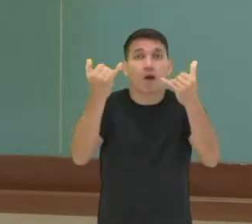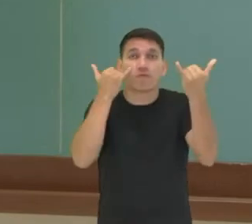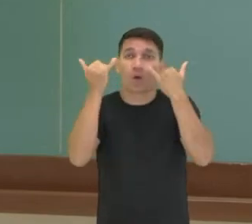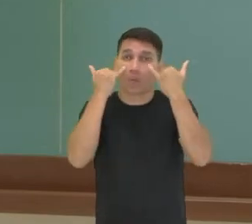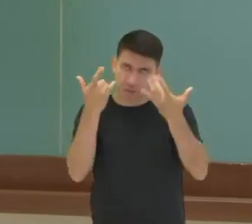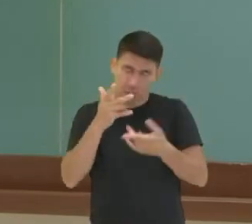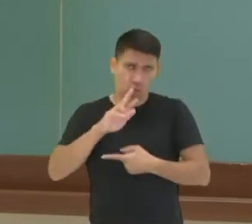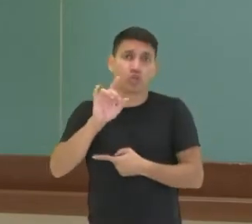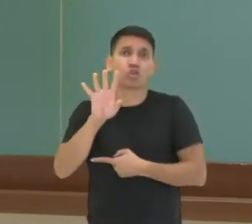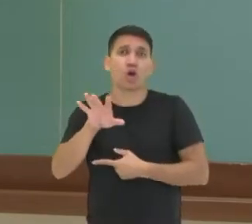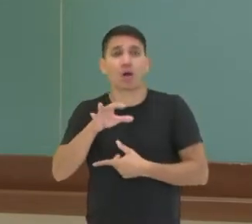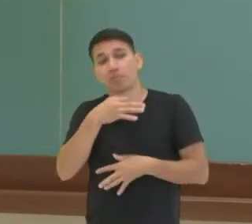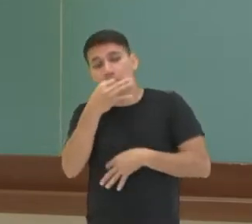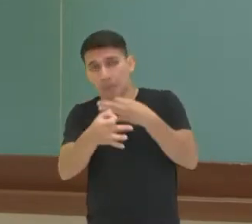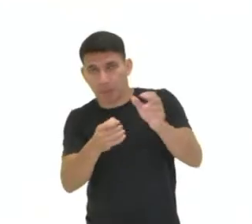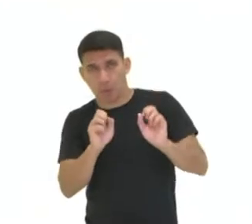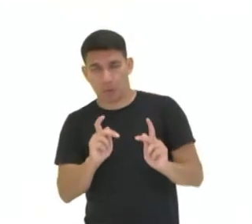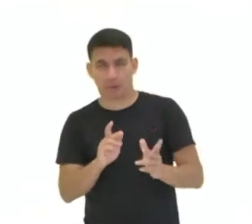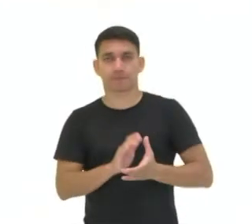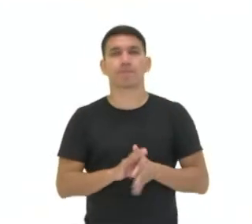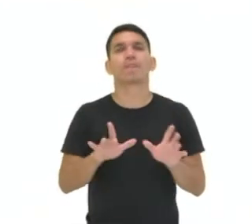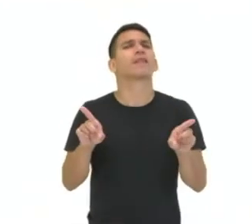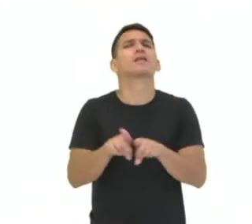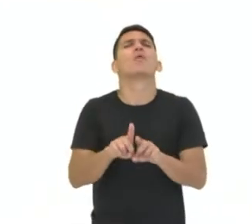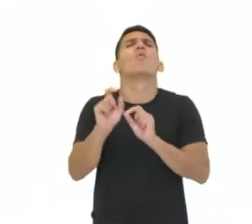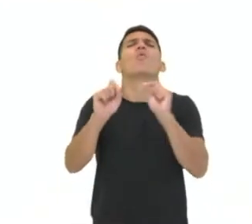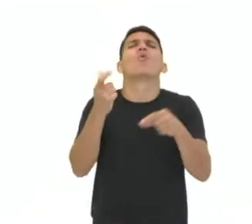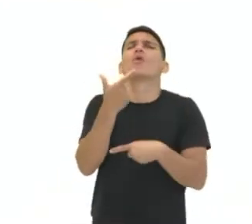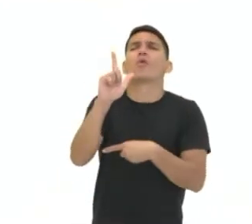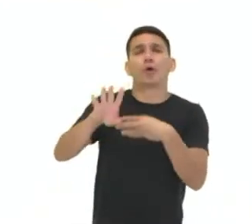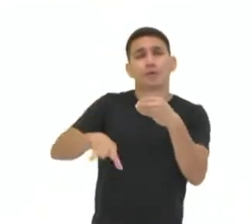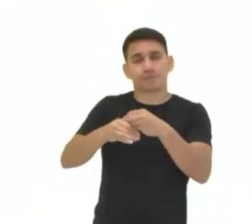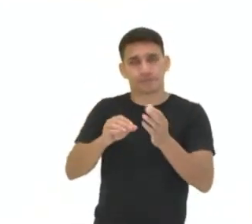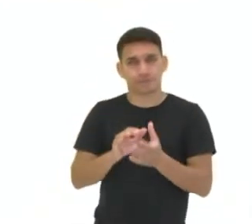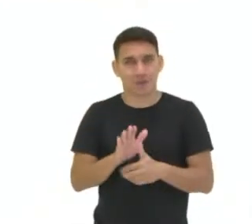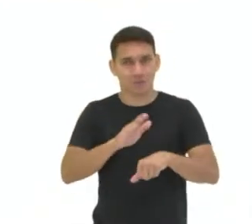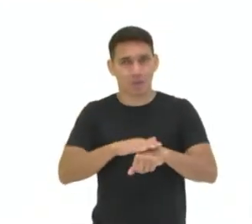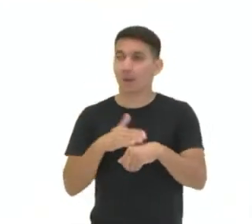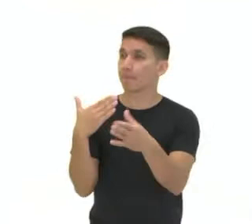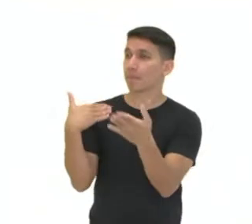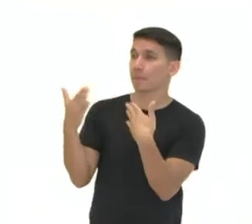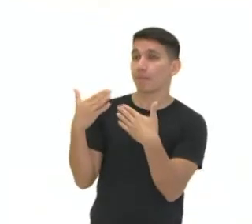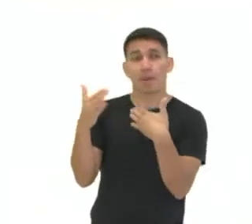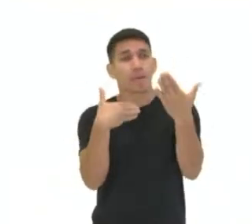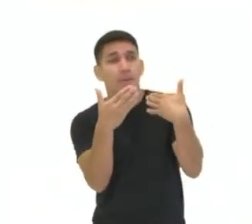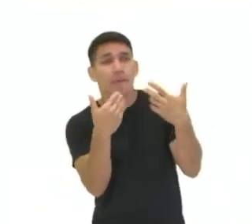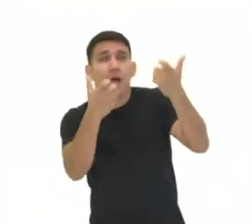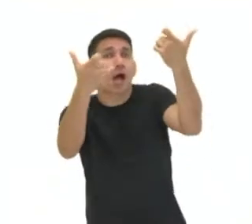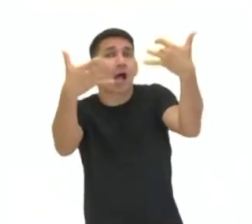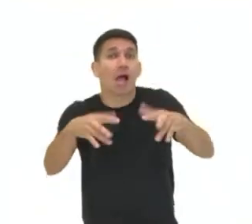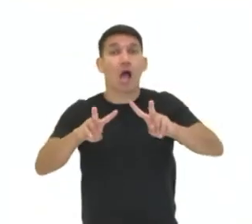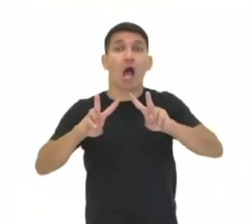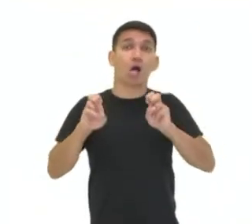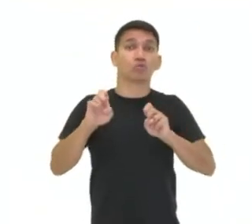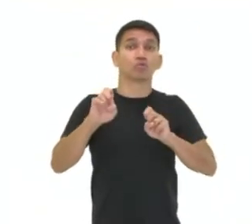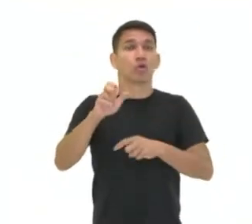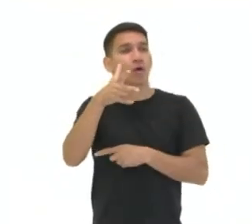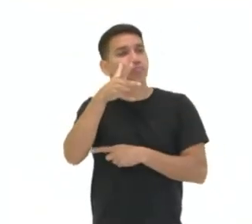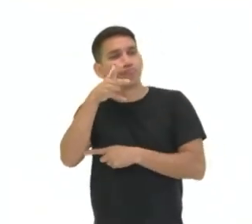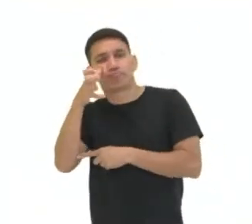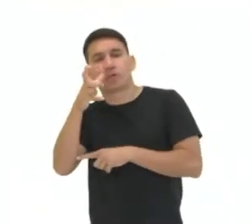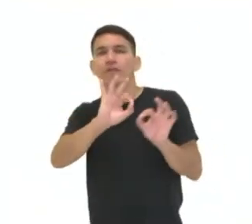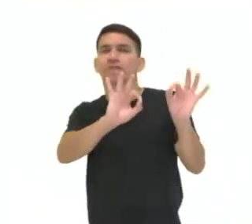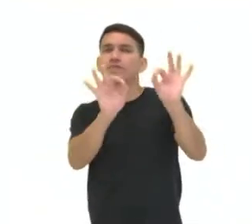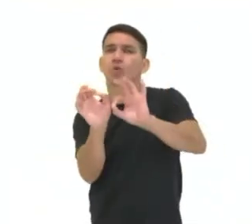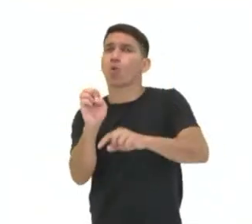comentários, certo? Que mais? Quando vocês contam a alguém, sobre aquilo que vocês assistiram ou leram,